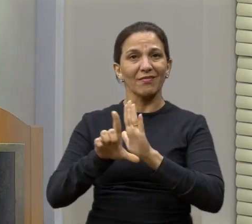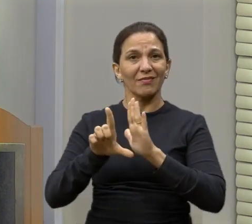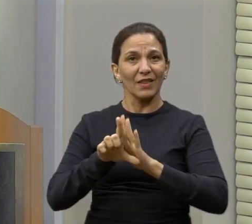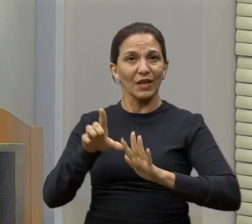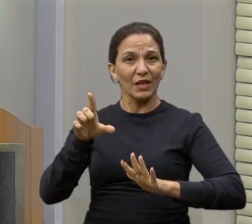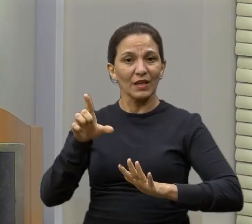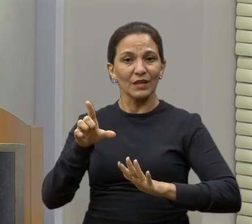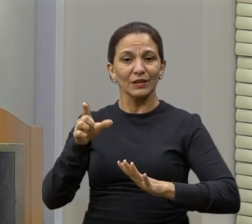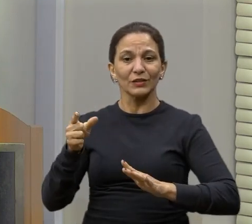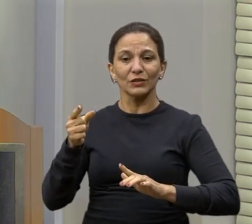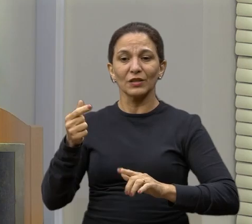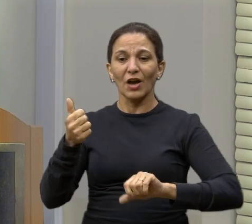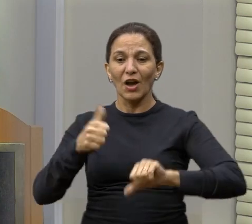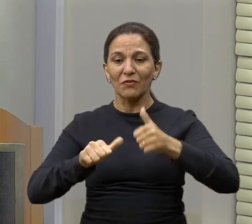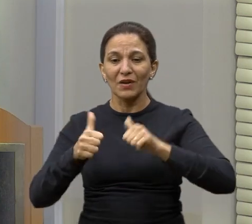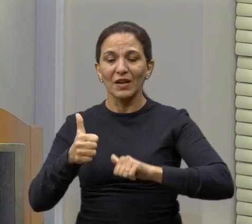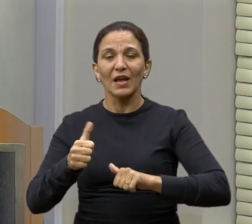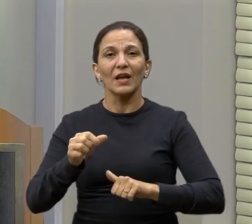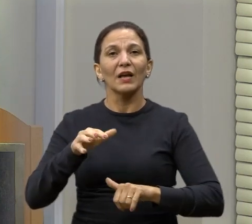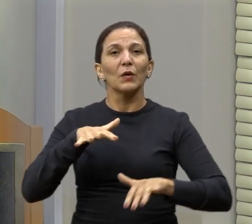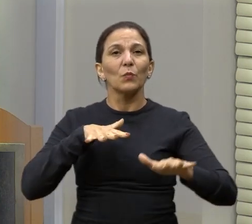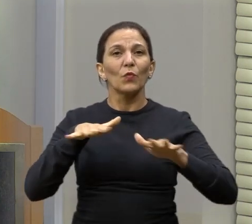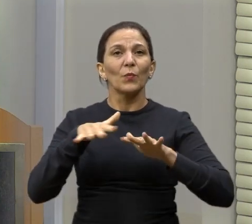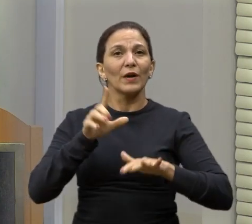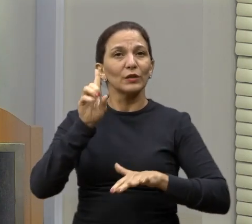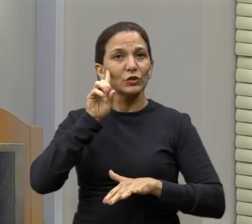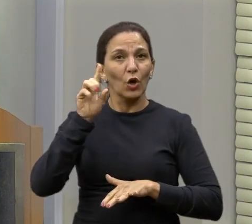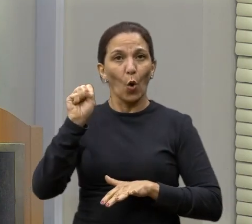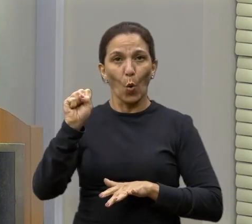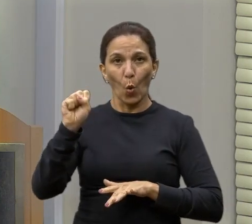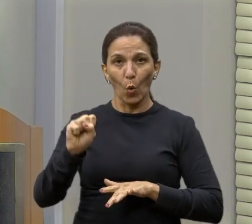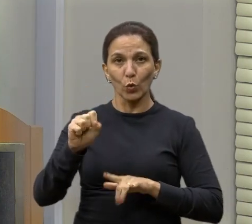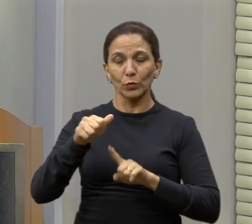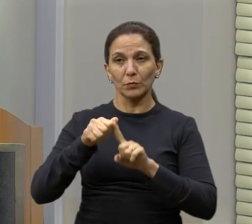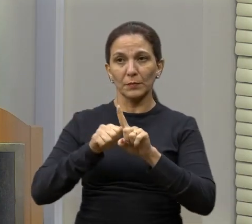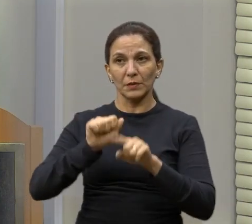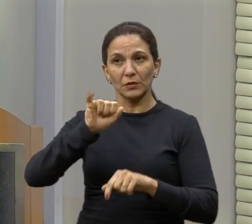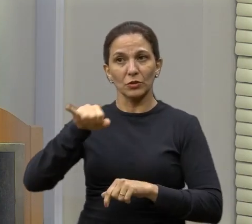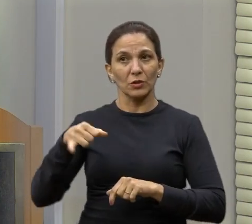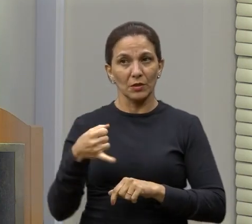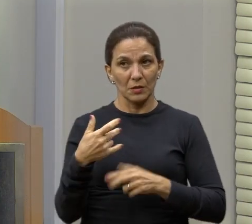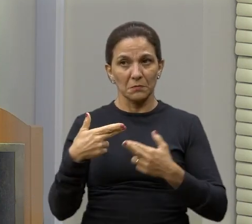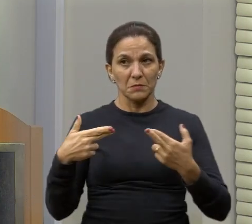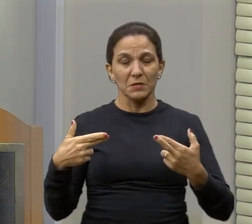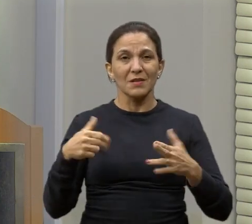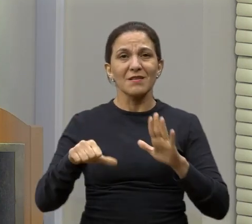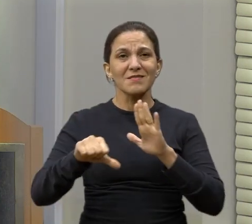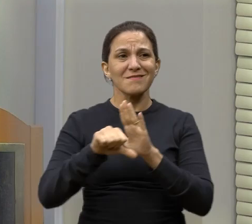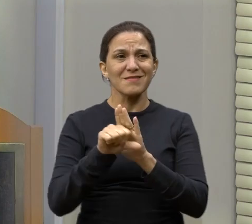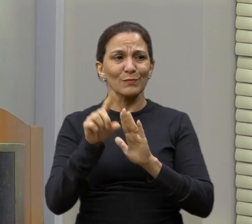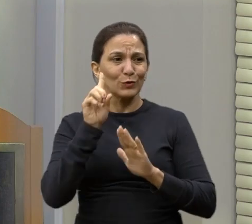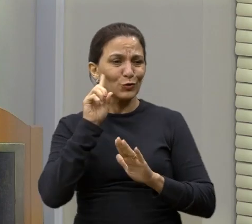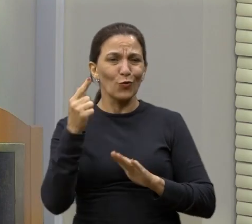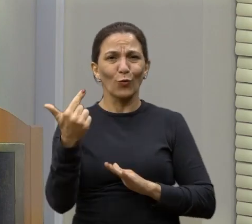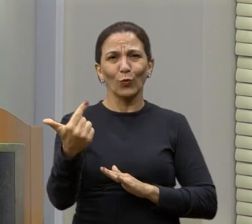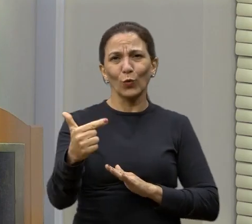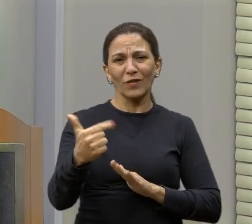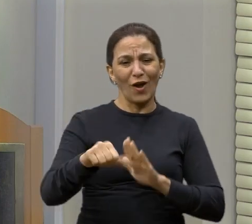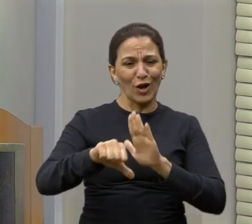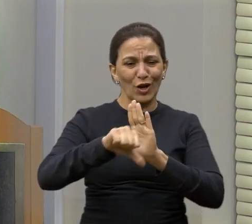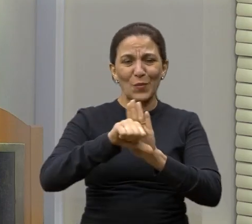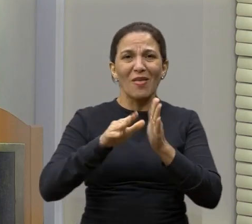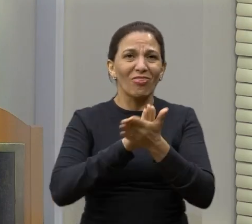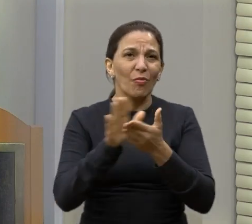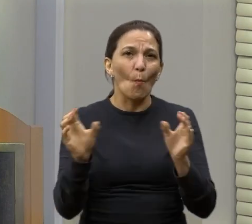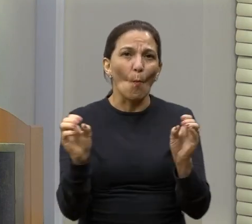julgar os atos do dia 8 de janeiro. Nenhuma pessoa com foro privilegiado cometeu crime naquele dia. E o